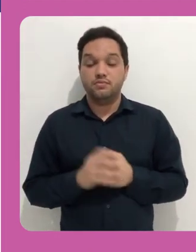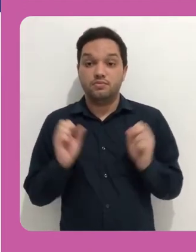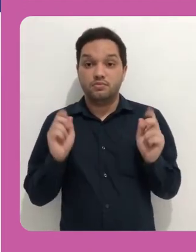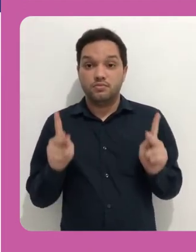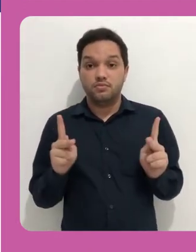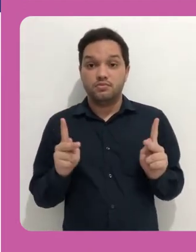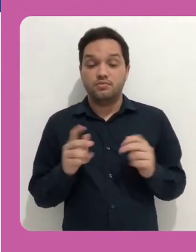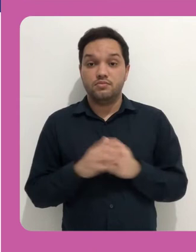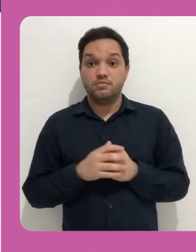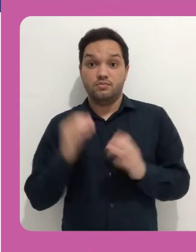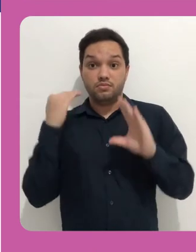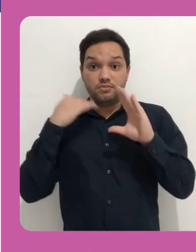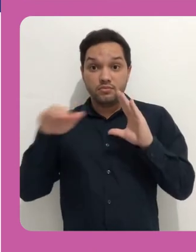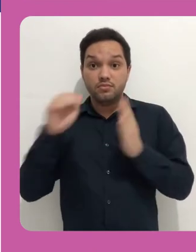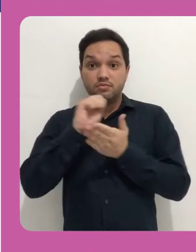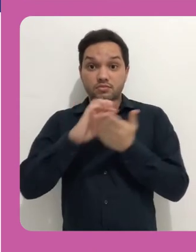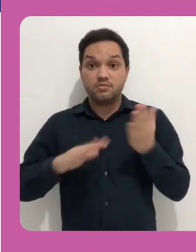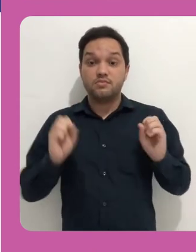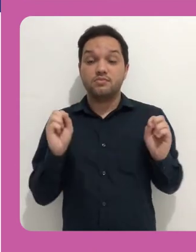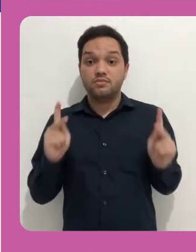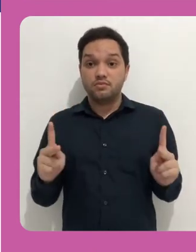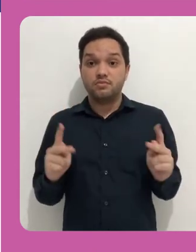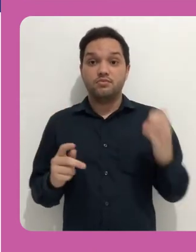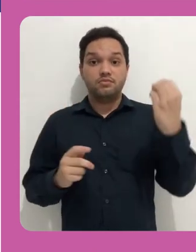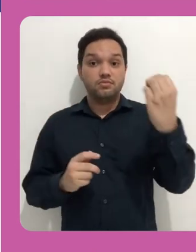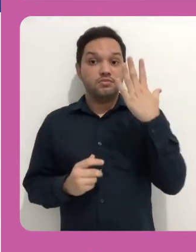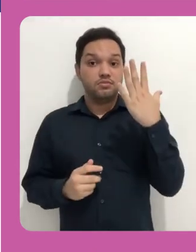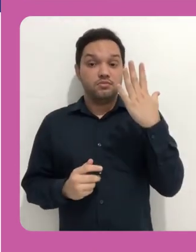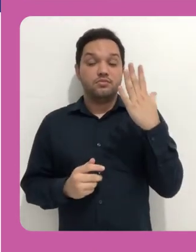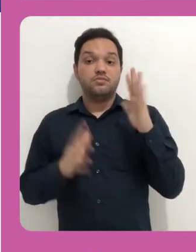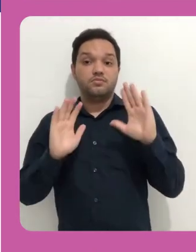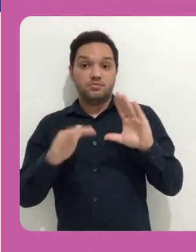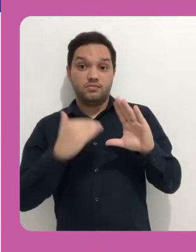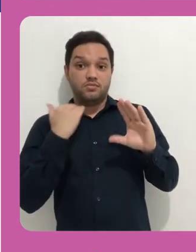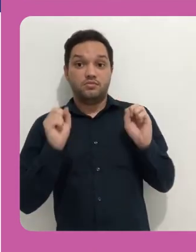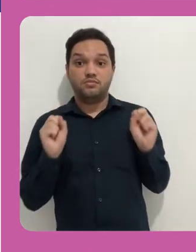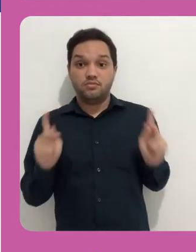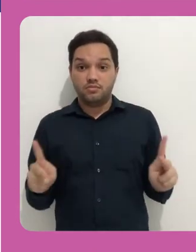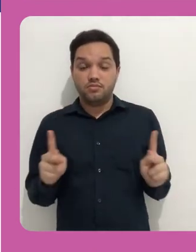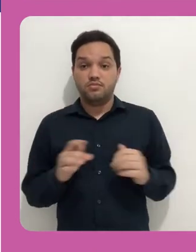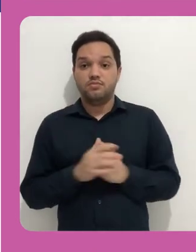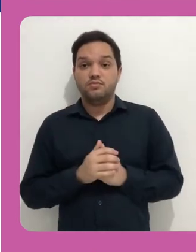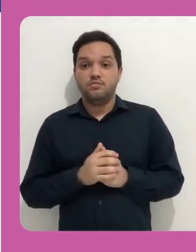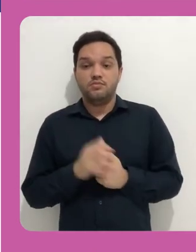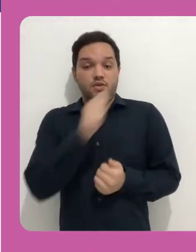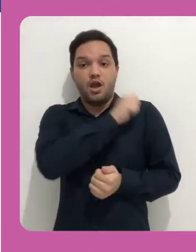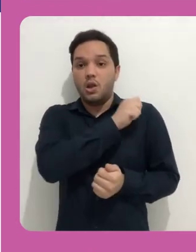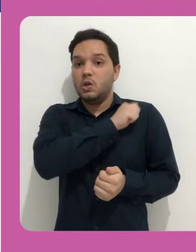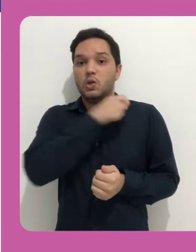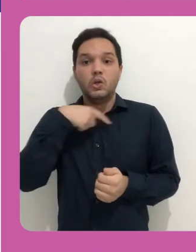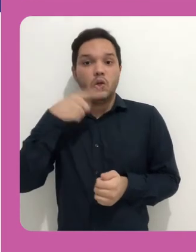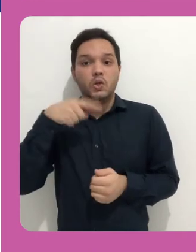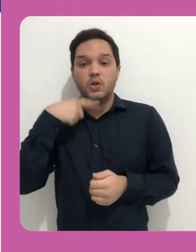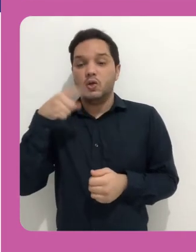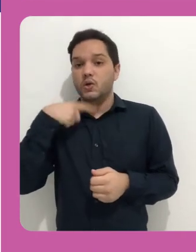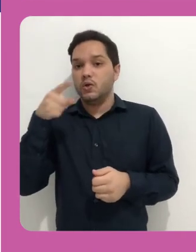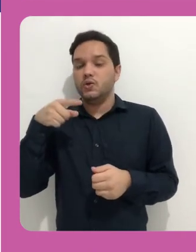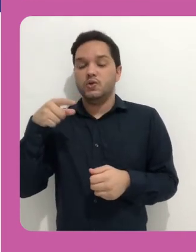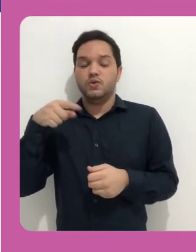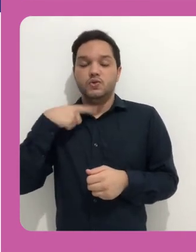enviou a tarefa, ela aparece já como enviada e agora o aluno não tem nem mais as opções de enviar, porque você só